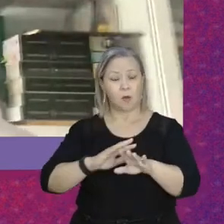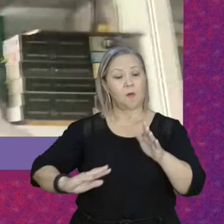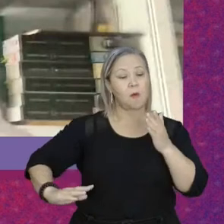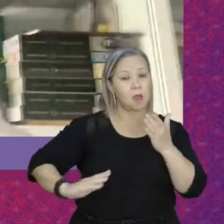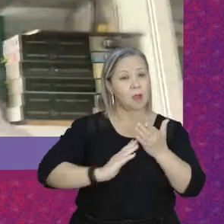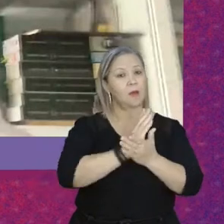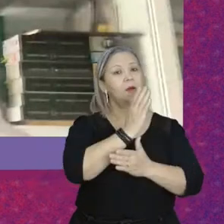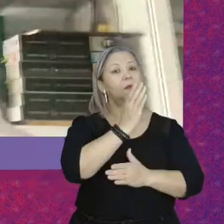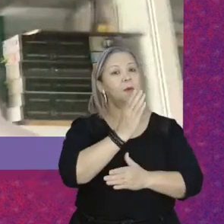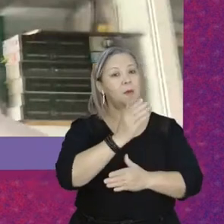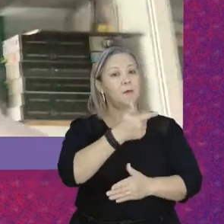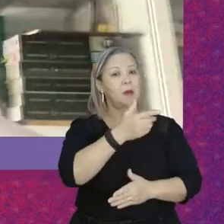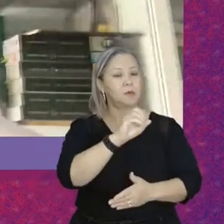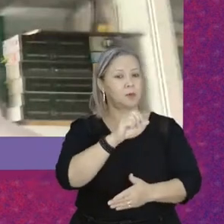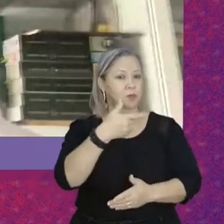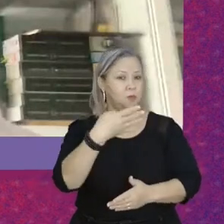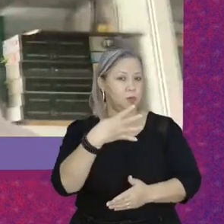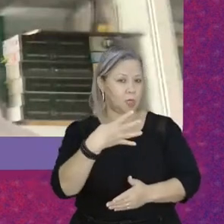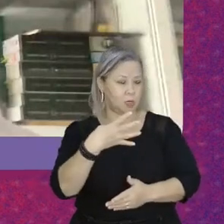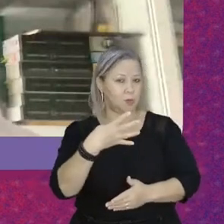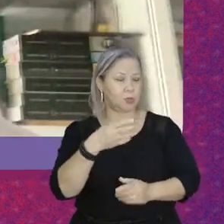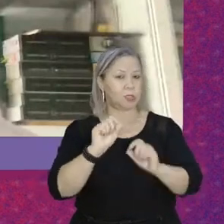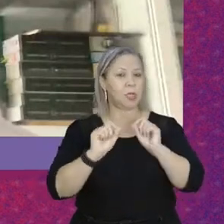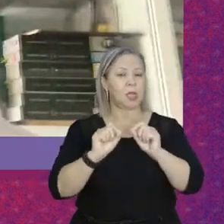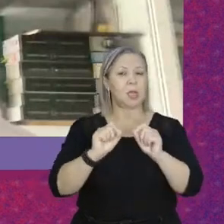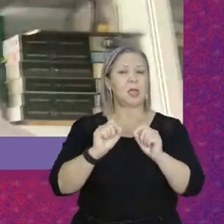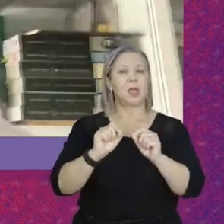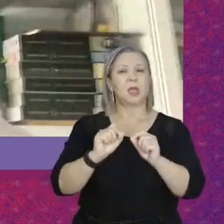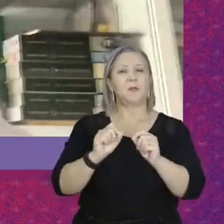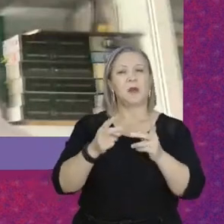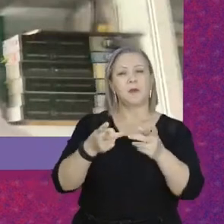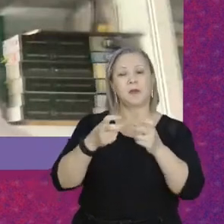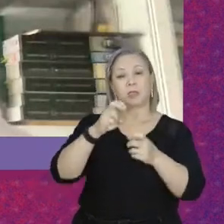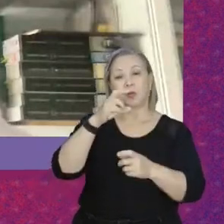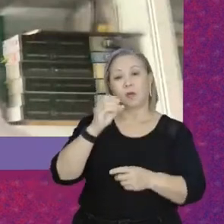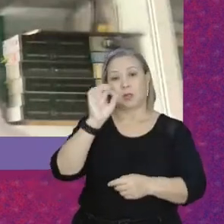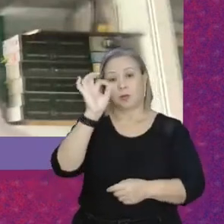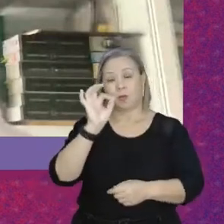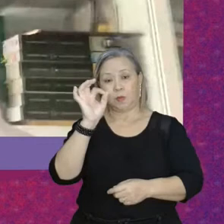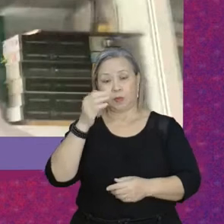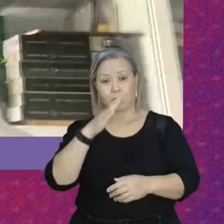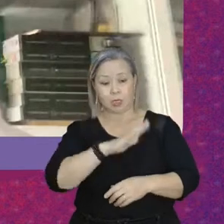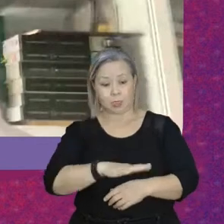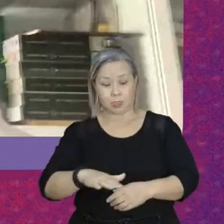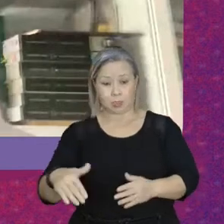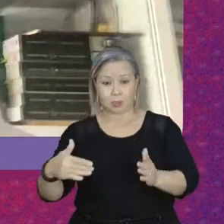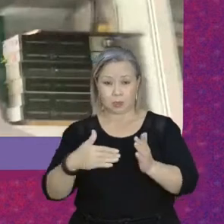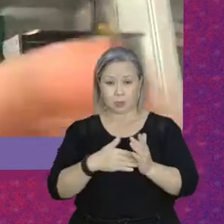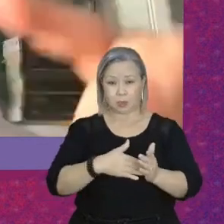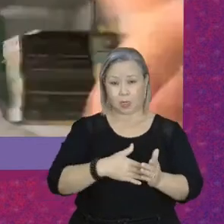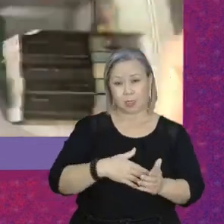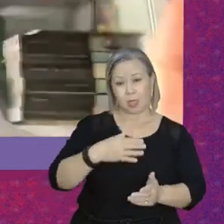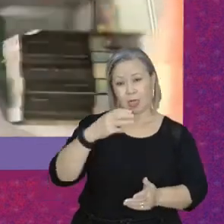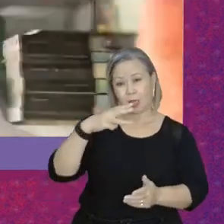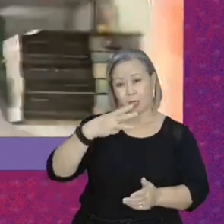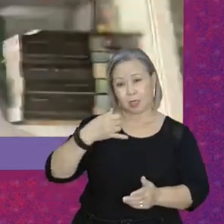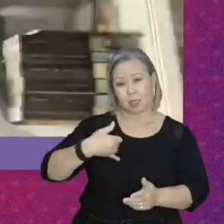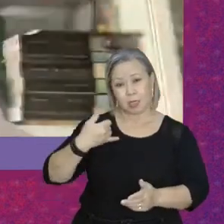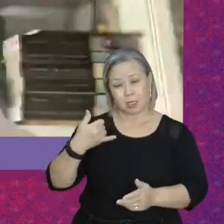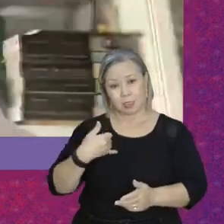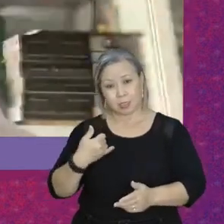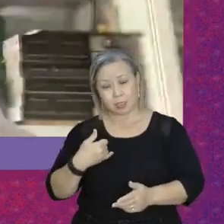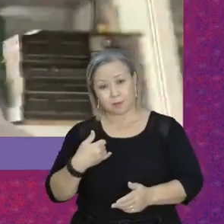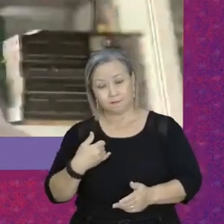em 2014, e prevê que 50% das crianças de até 3 anos, até o final da vigência